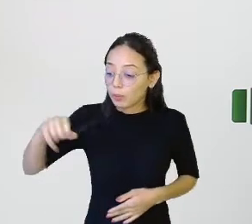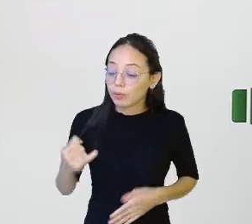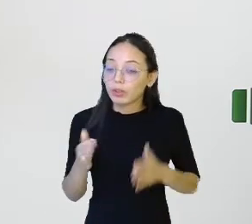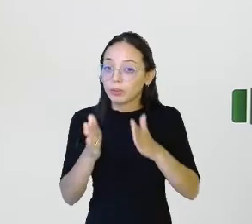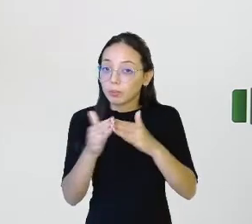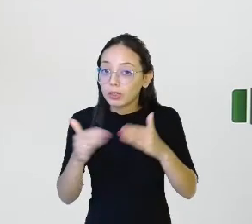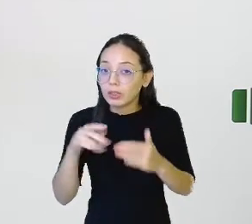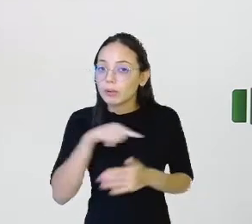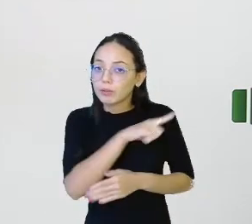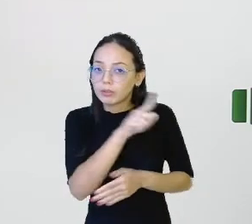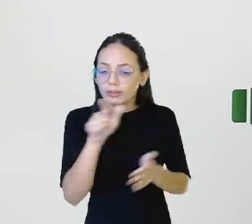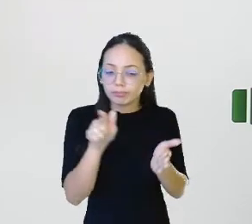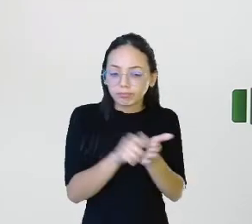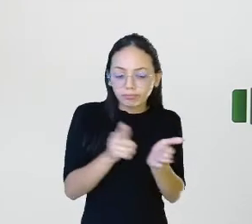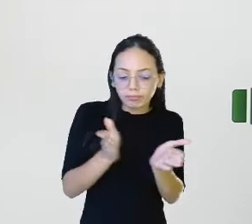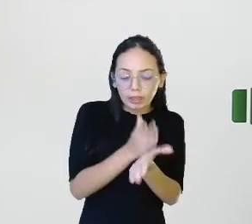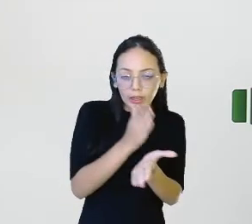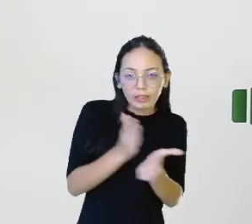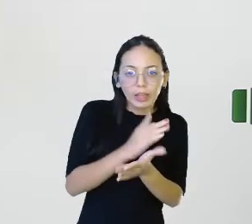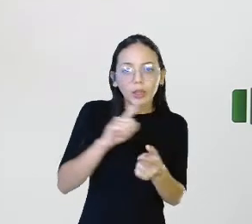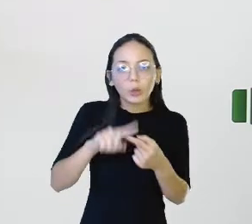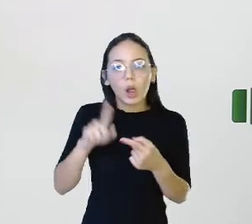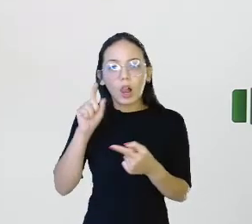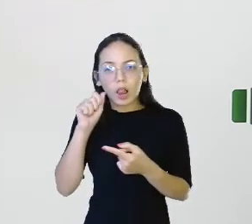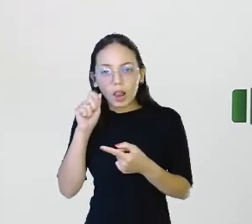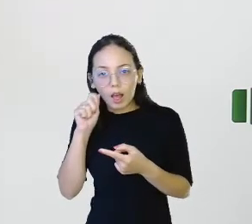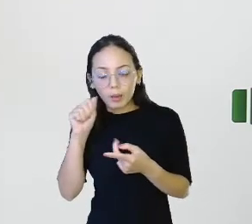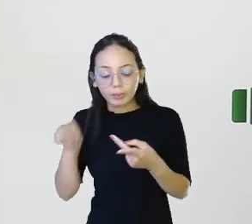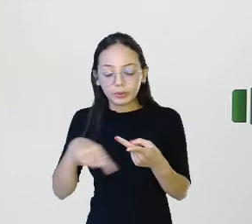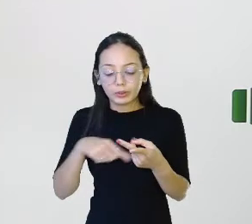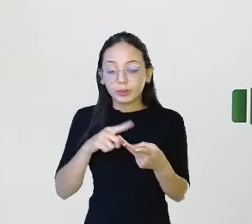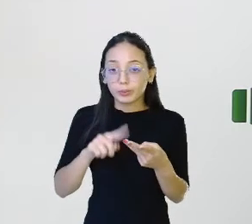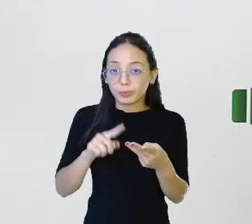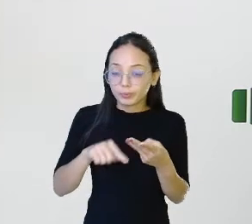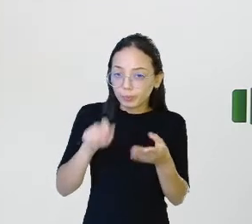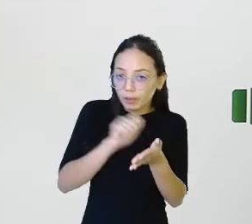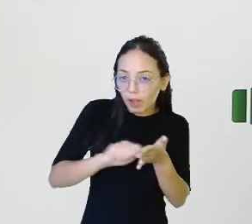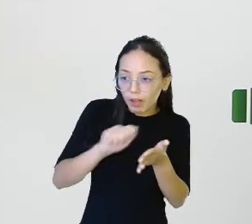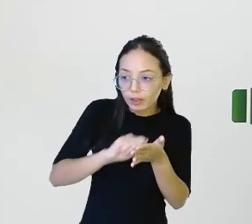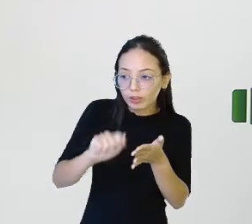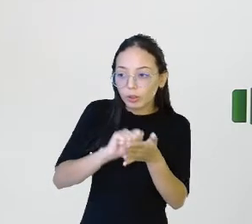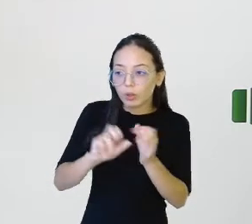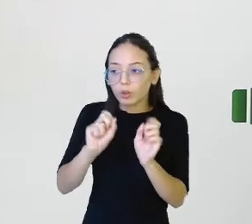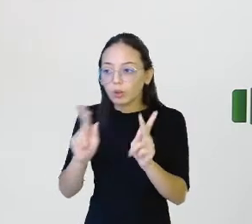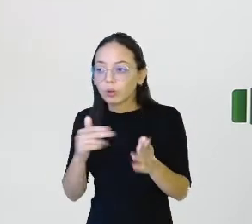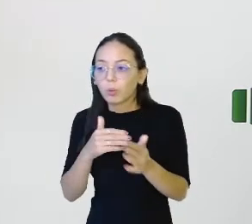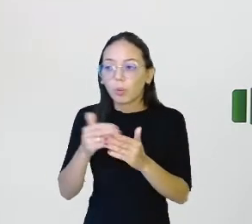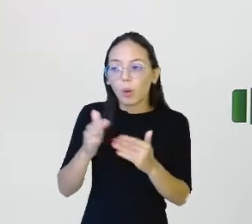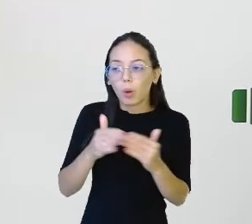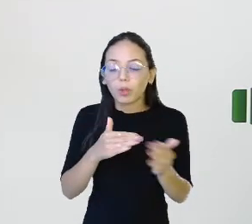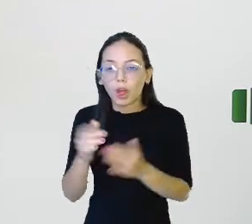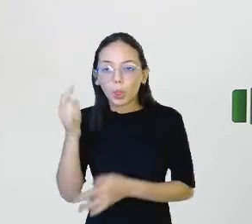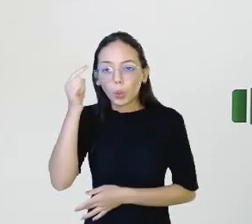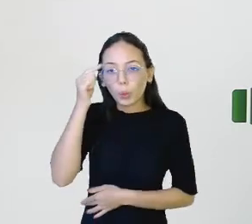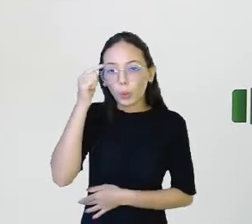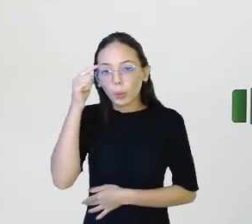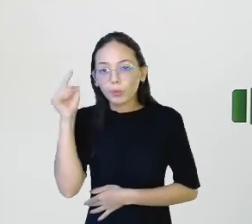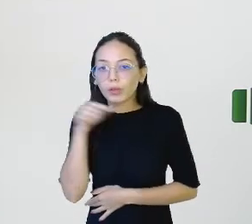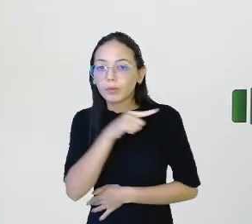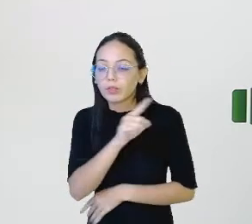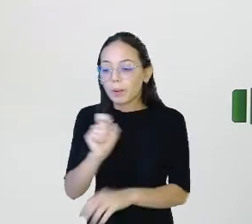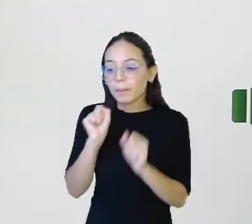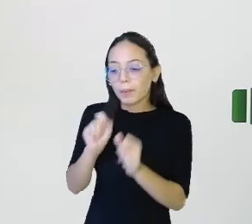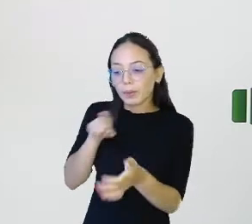o caderno, pega o seu lápis, faz as anotações. Qualquer dúvida, você pode consultar o